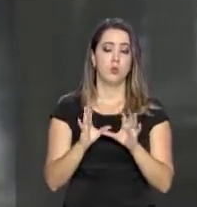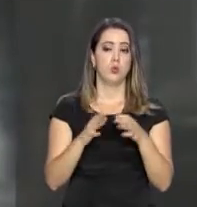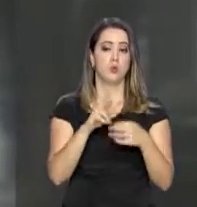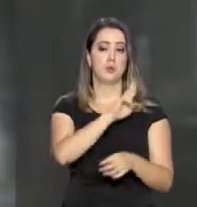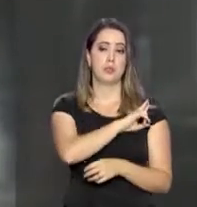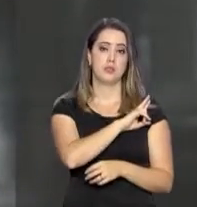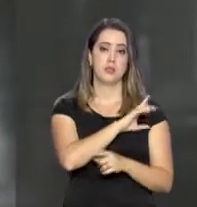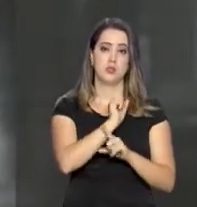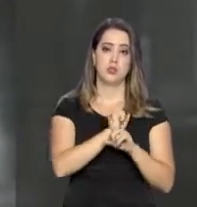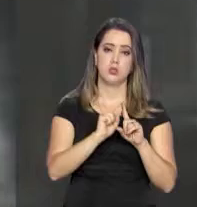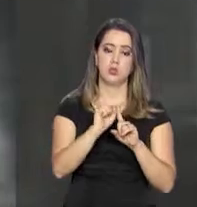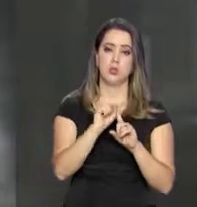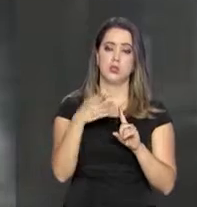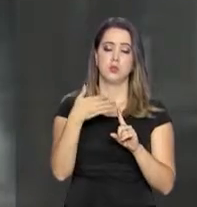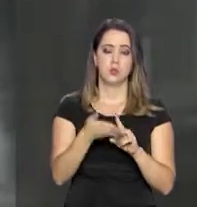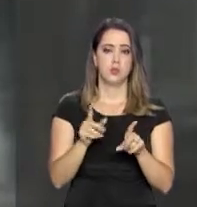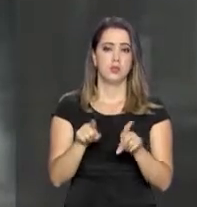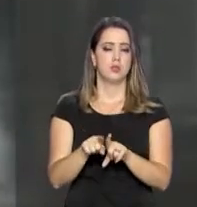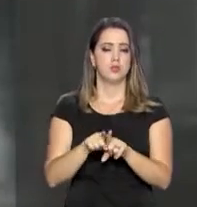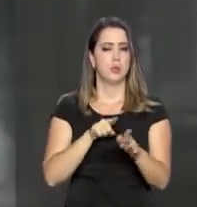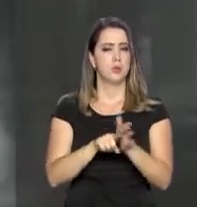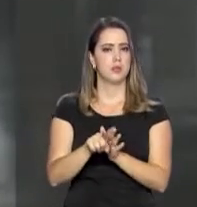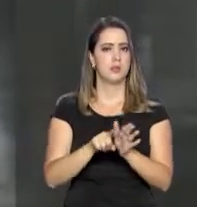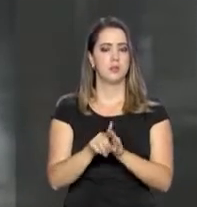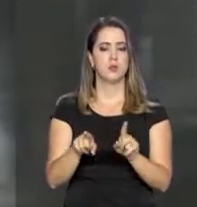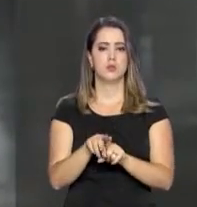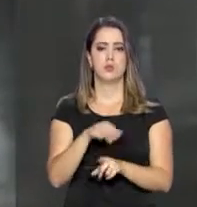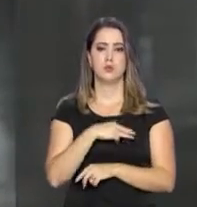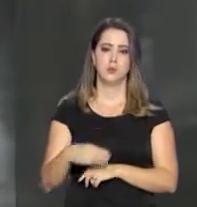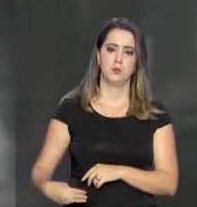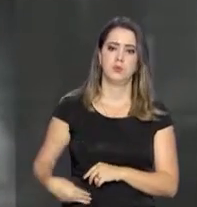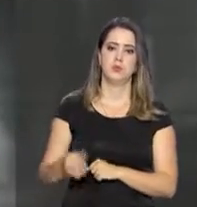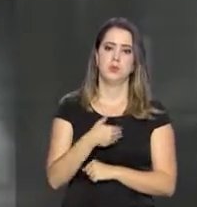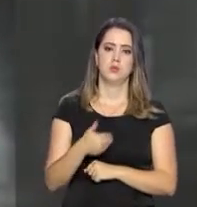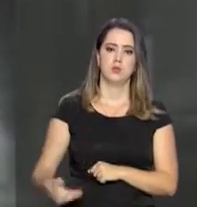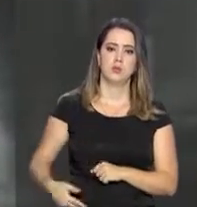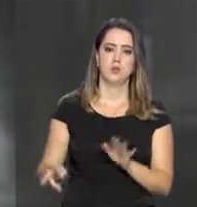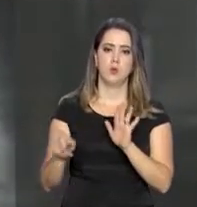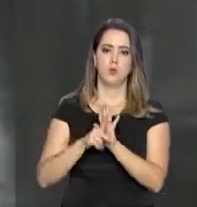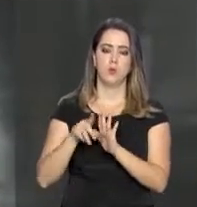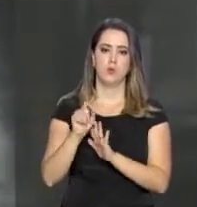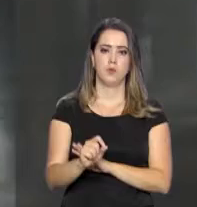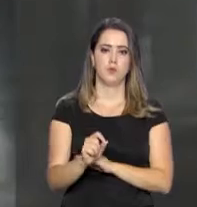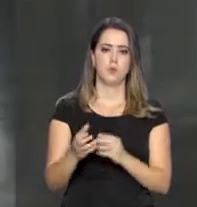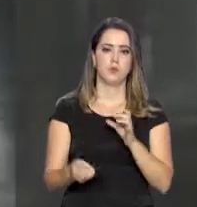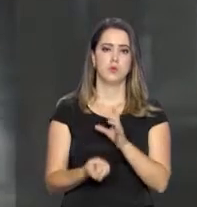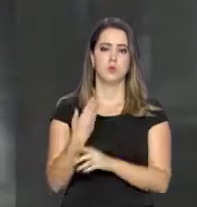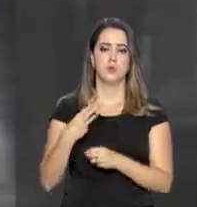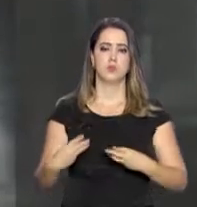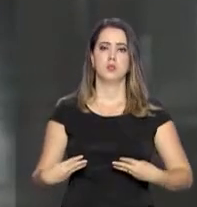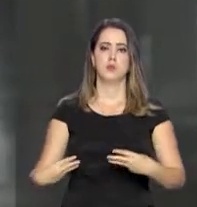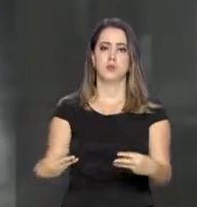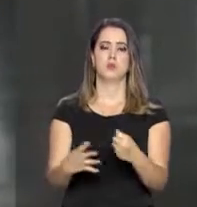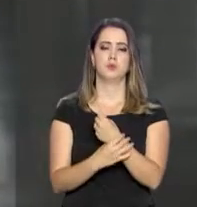civil, especialistas e pesquisadores, tem justamente a participação de ministros do governo, entre eles o próprio ministro do recém-criado Ministério da